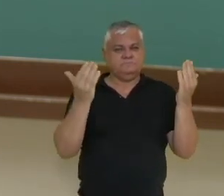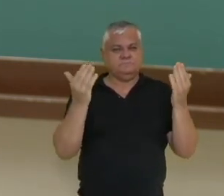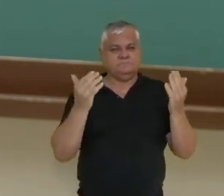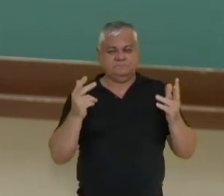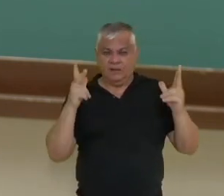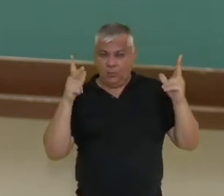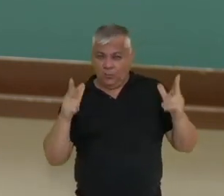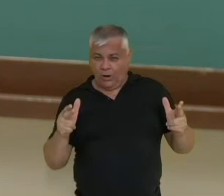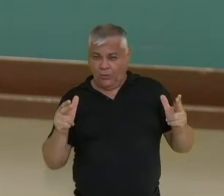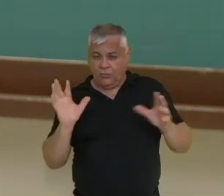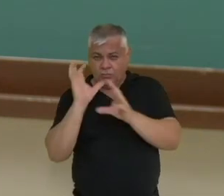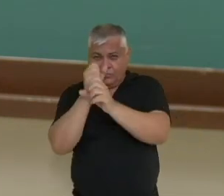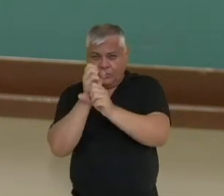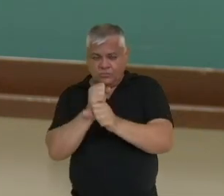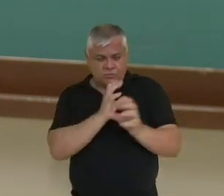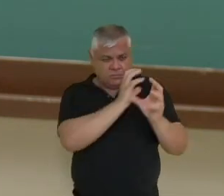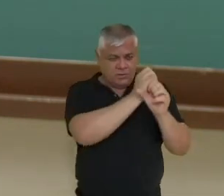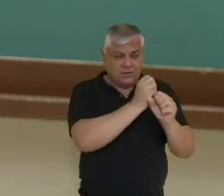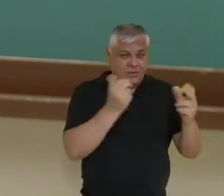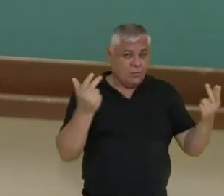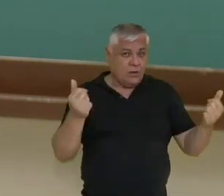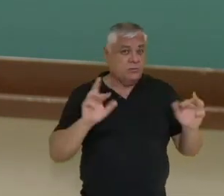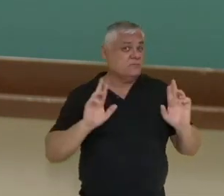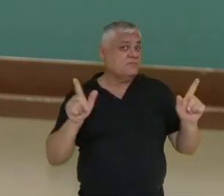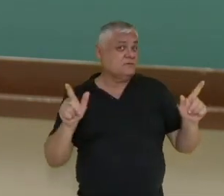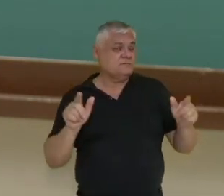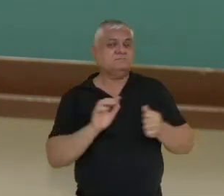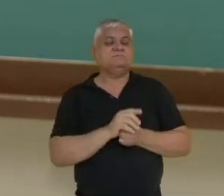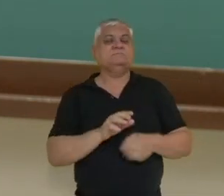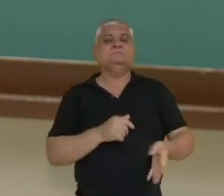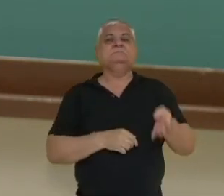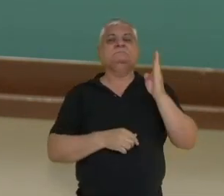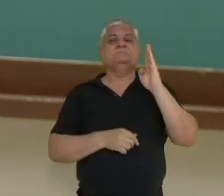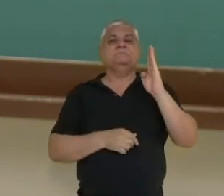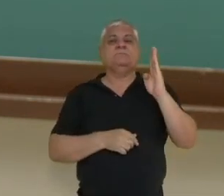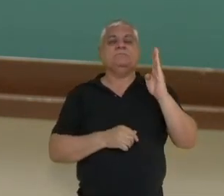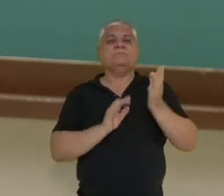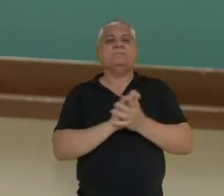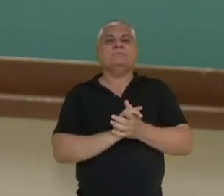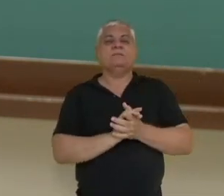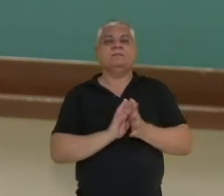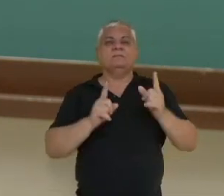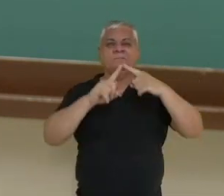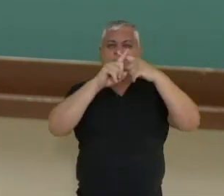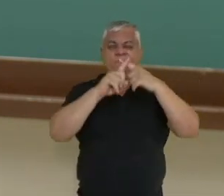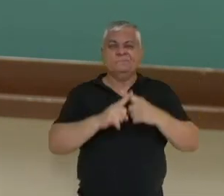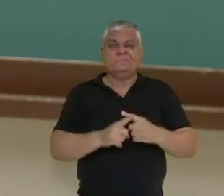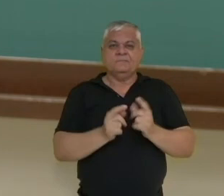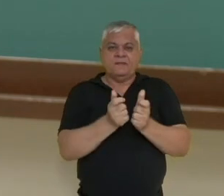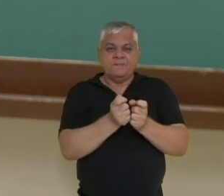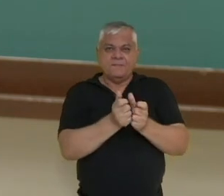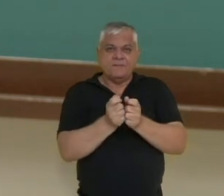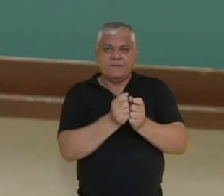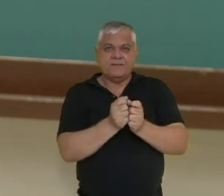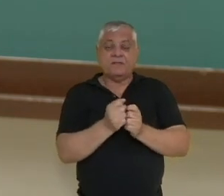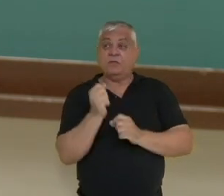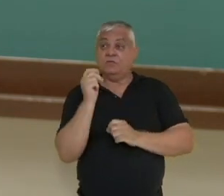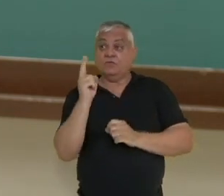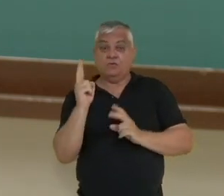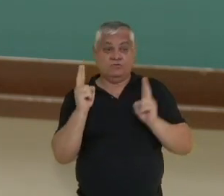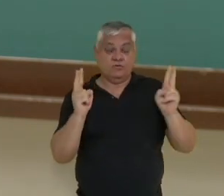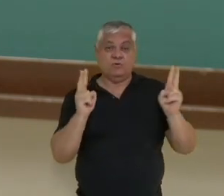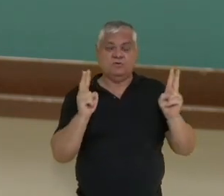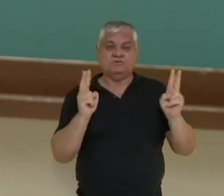com relação a essa pergunta da letra A. Letra B. Nesse jogo, dizemos que a dupla com desempenho